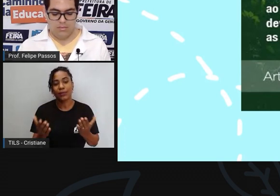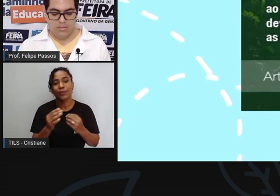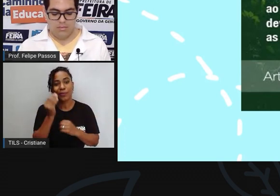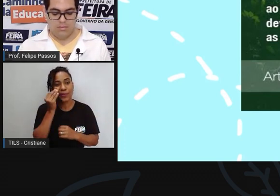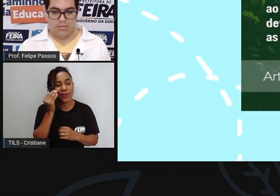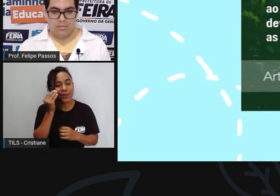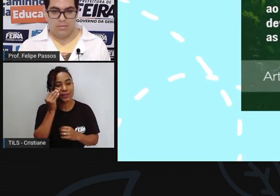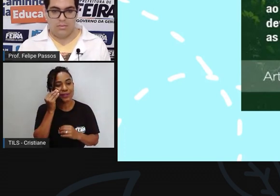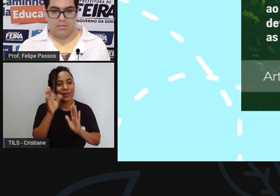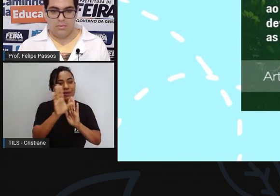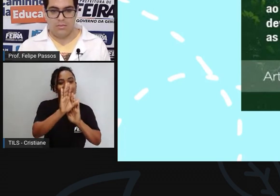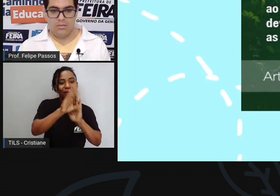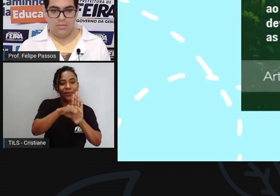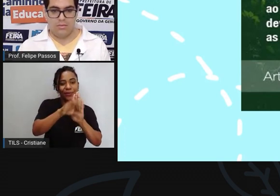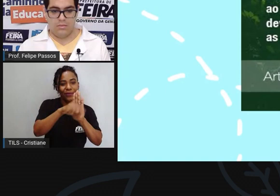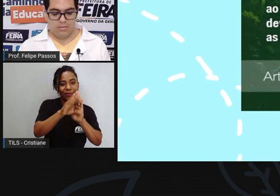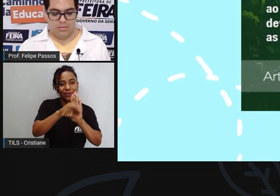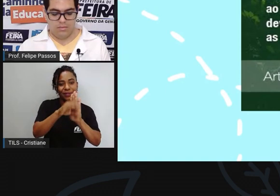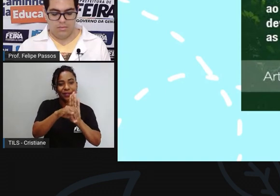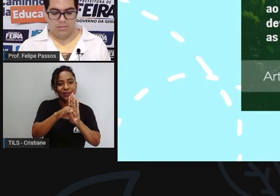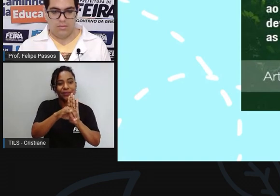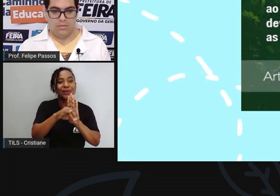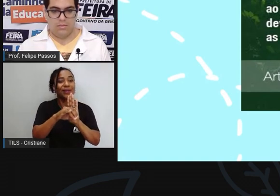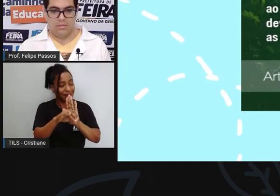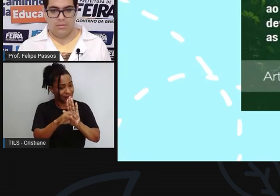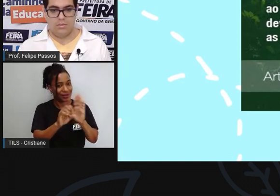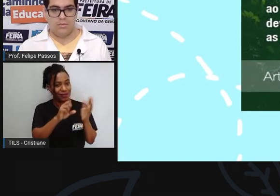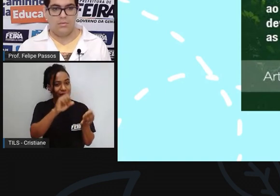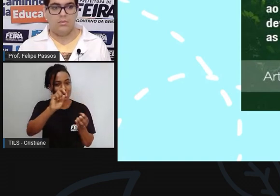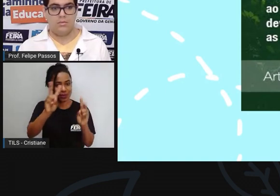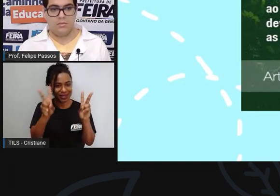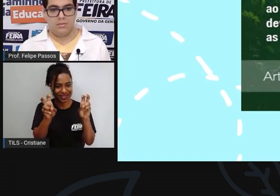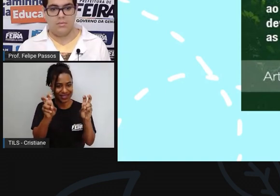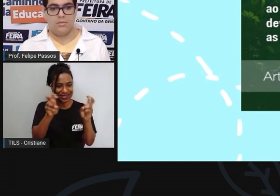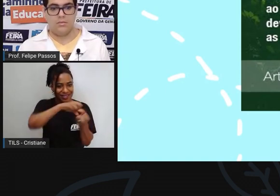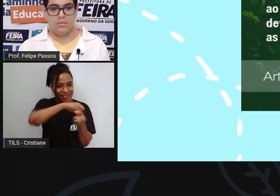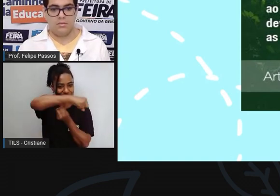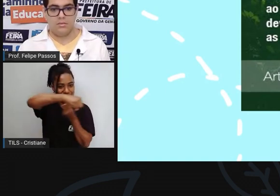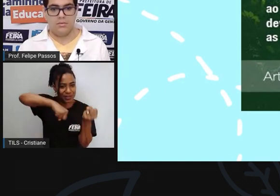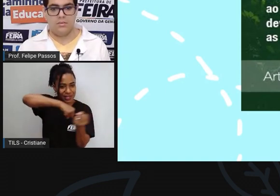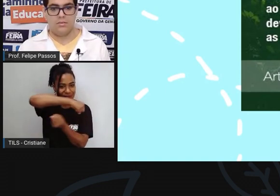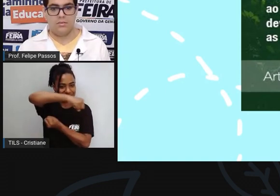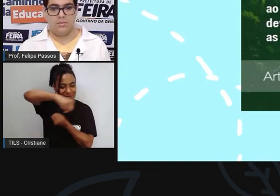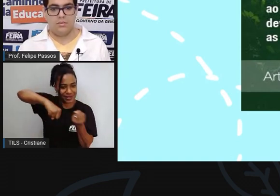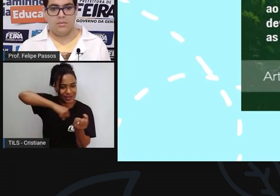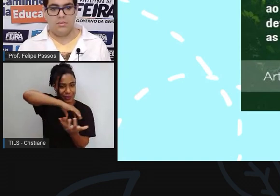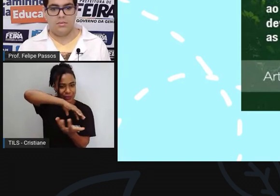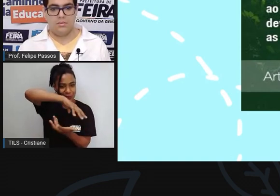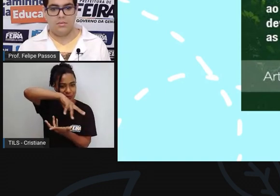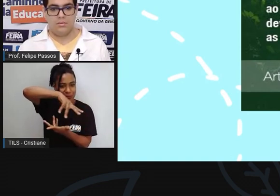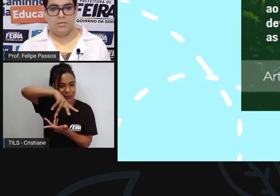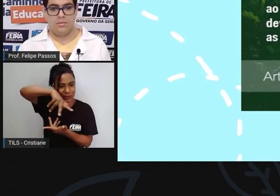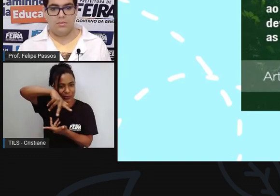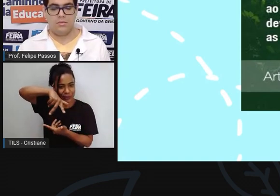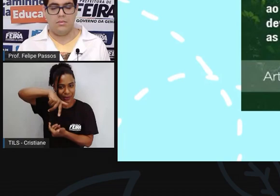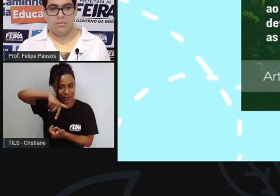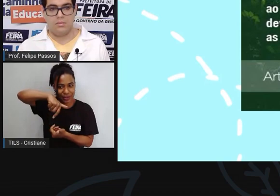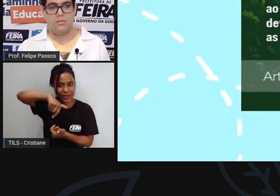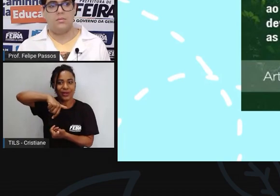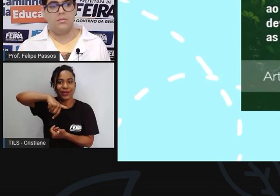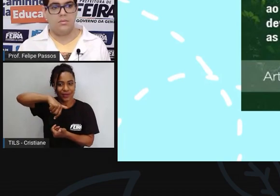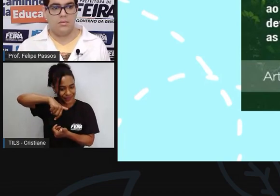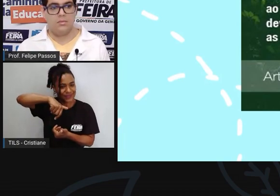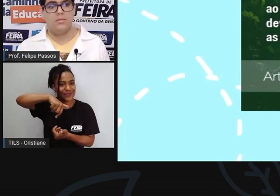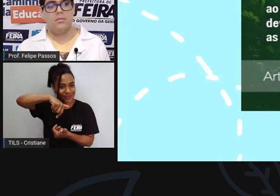conceito de sustentabilidade. Preservar hoje para que seu neto